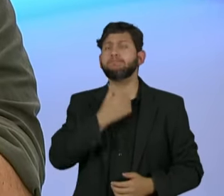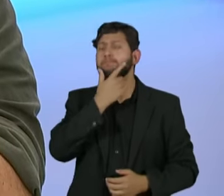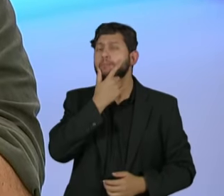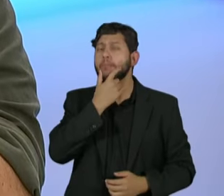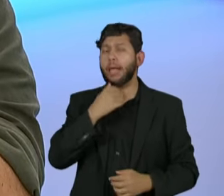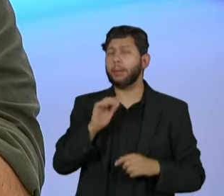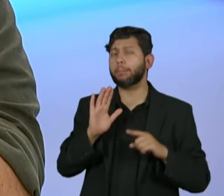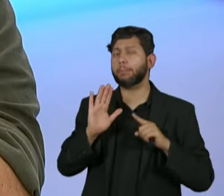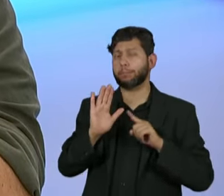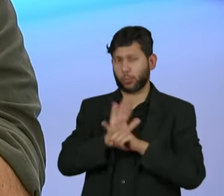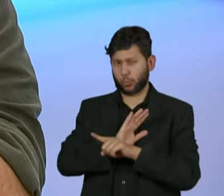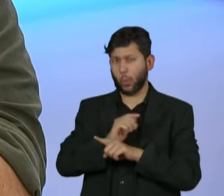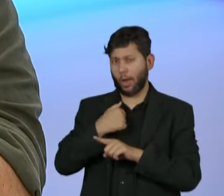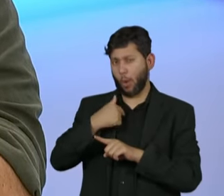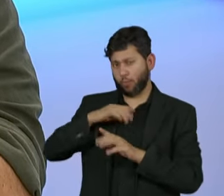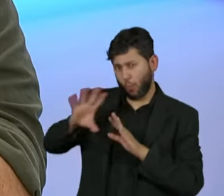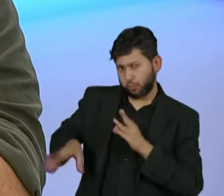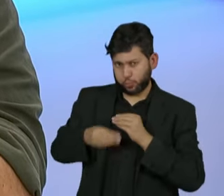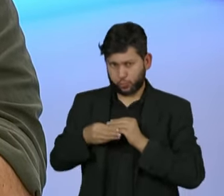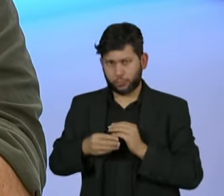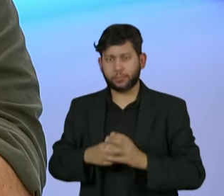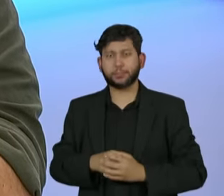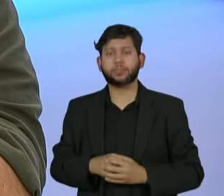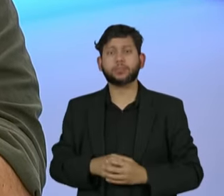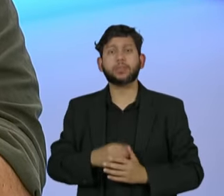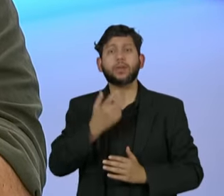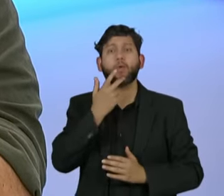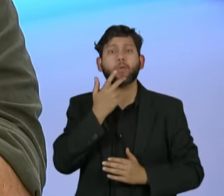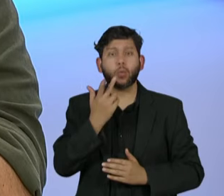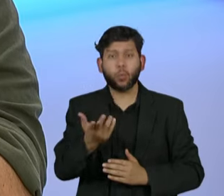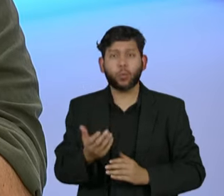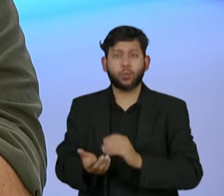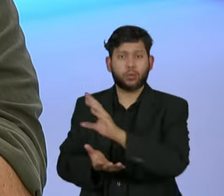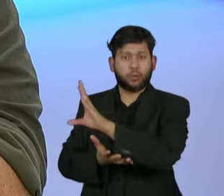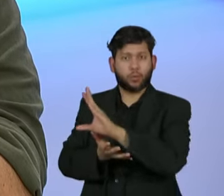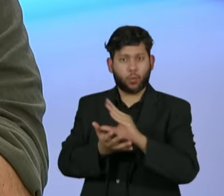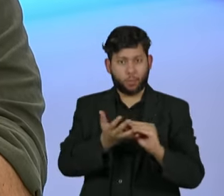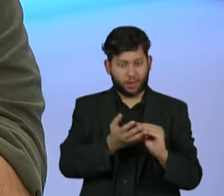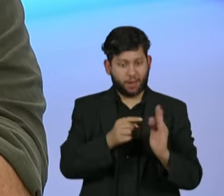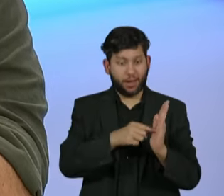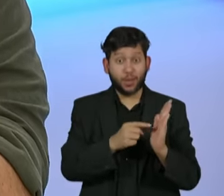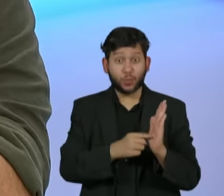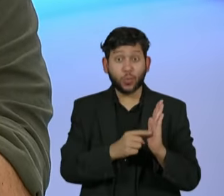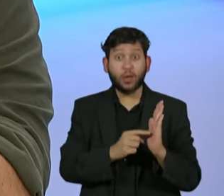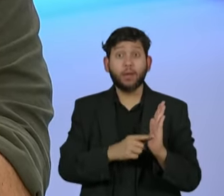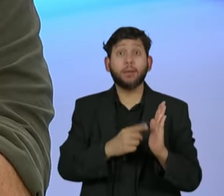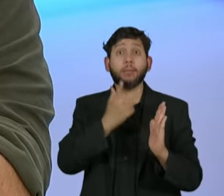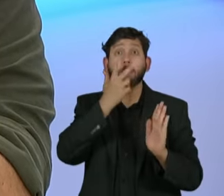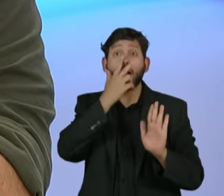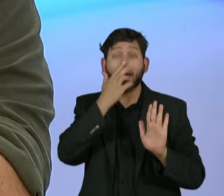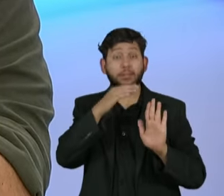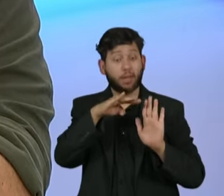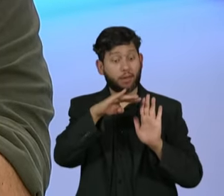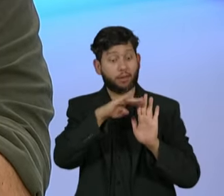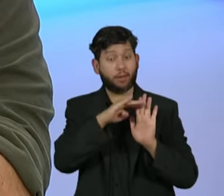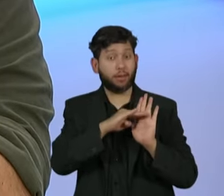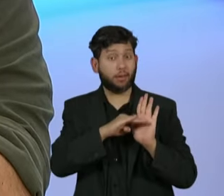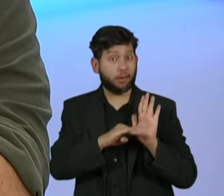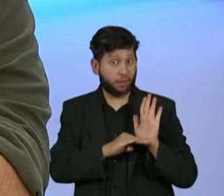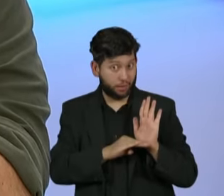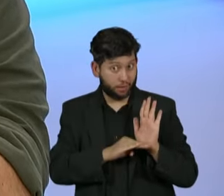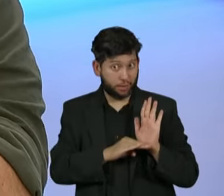é esses modelos eles são preditivos né eles estão prevendo